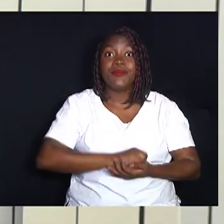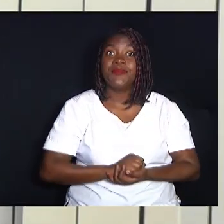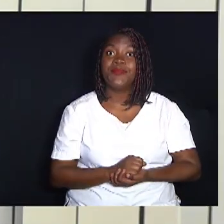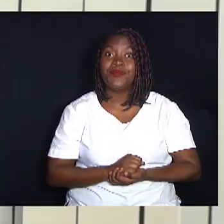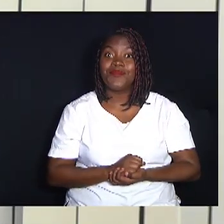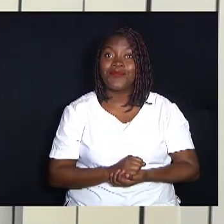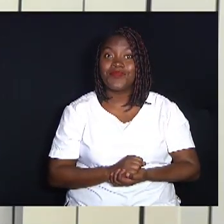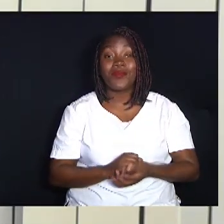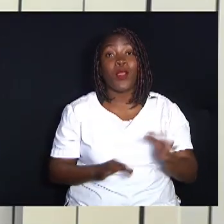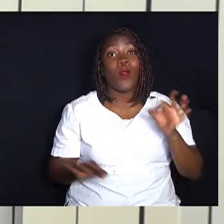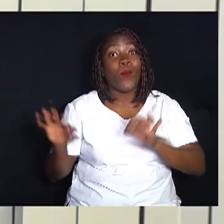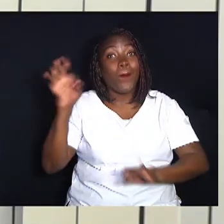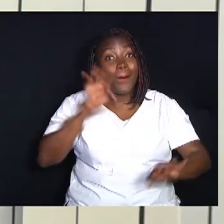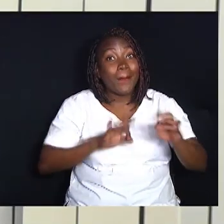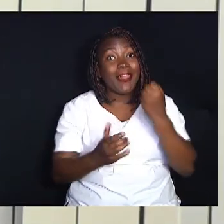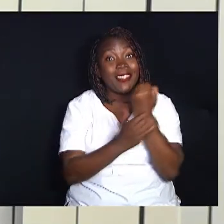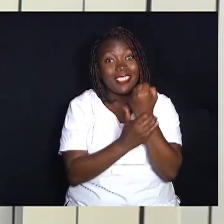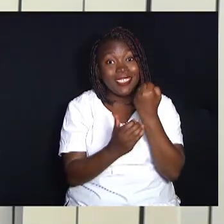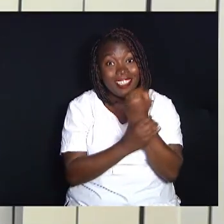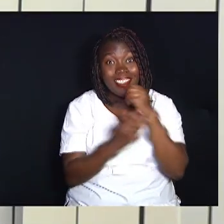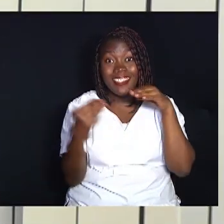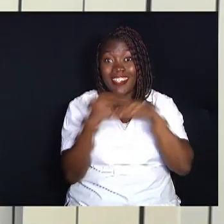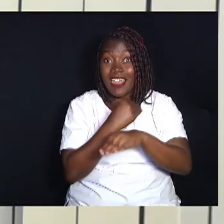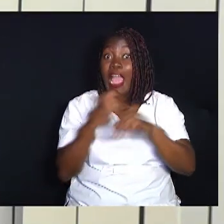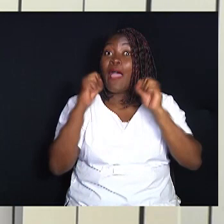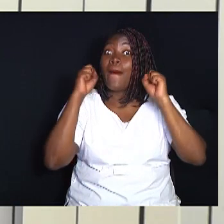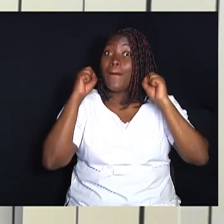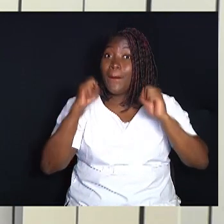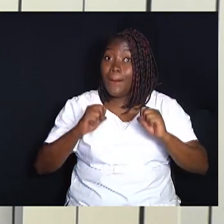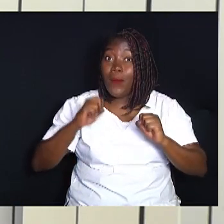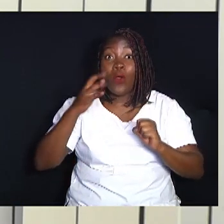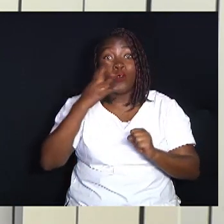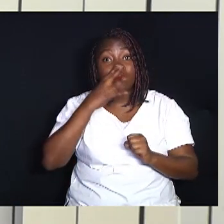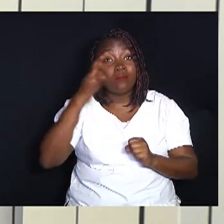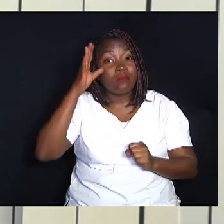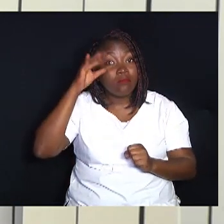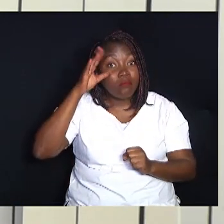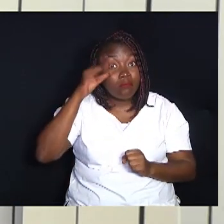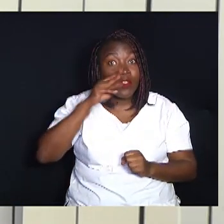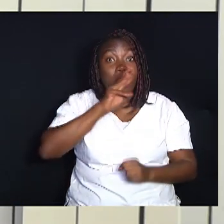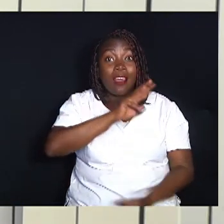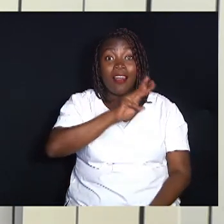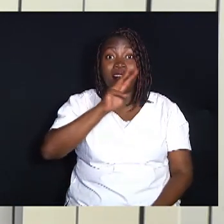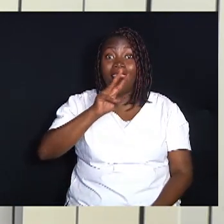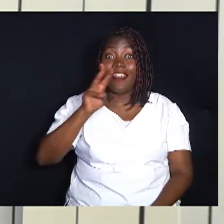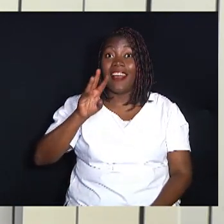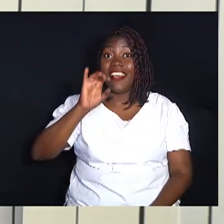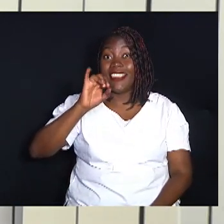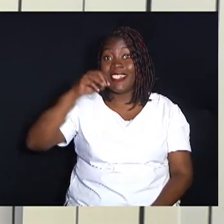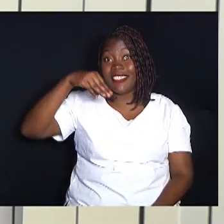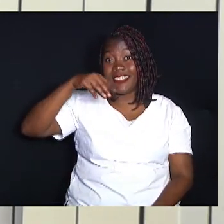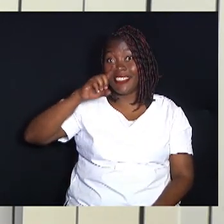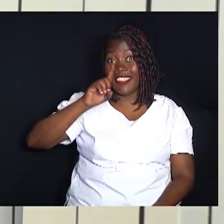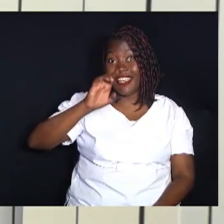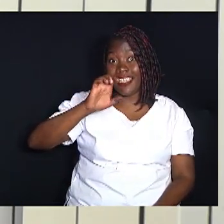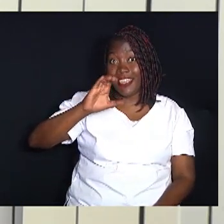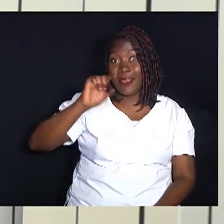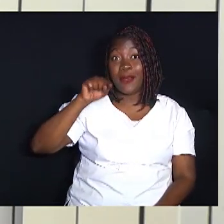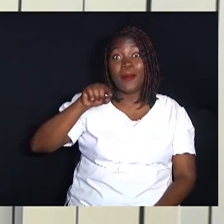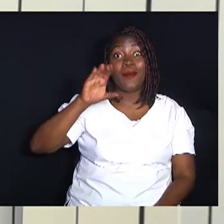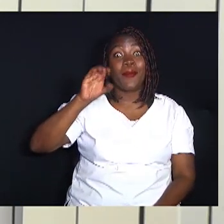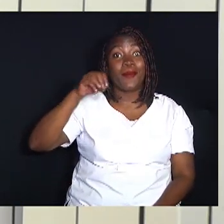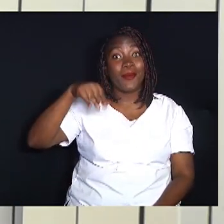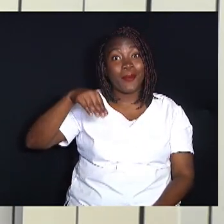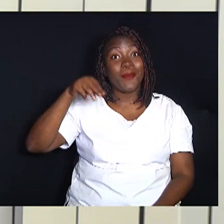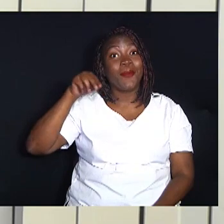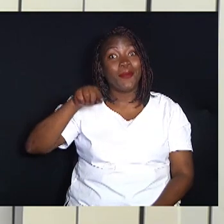O plano de segurança viária pode ser consultado no site indec.com.br. Você vai lá